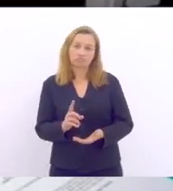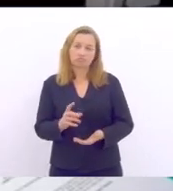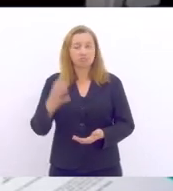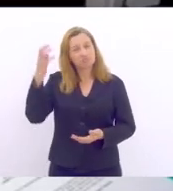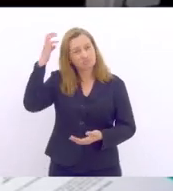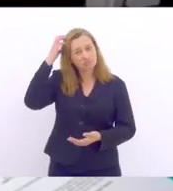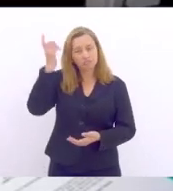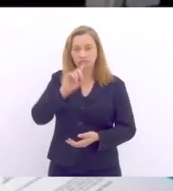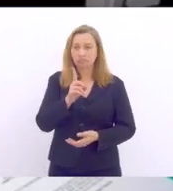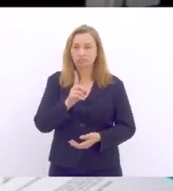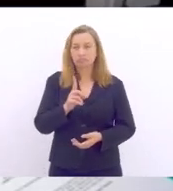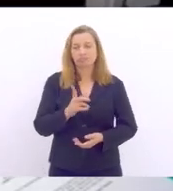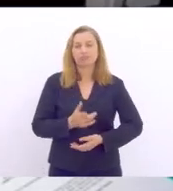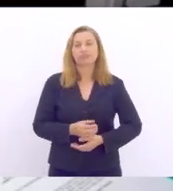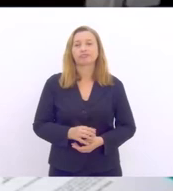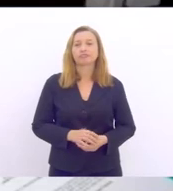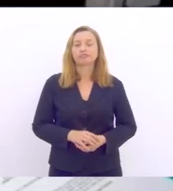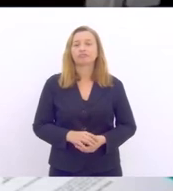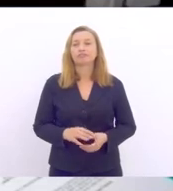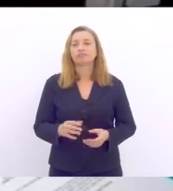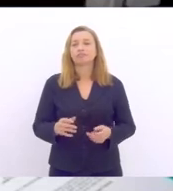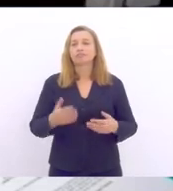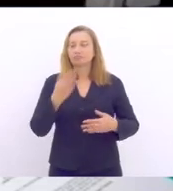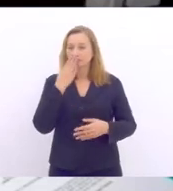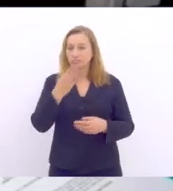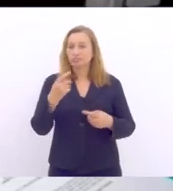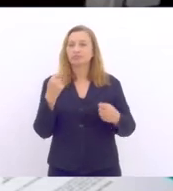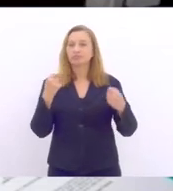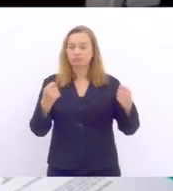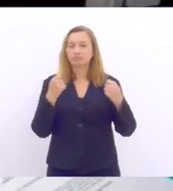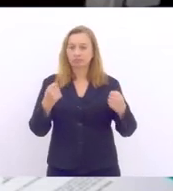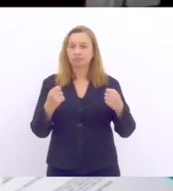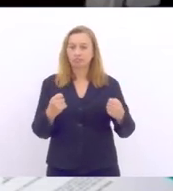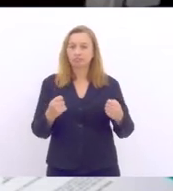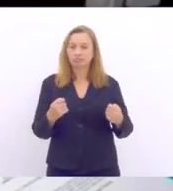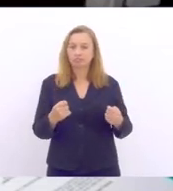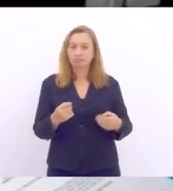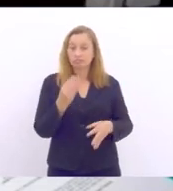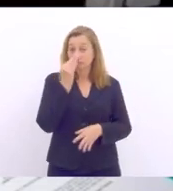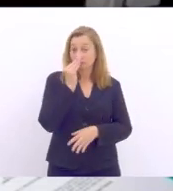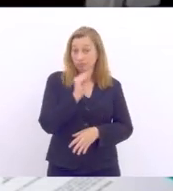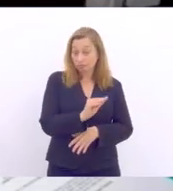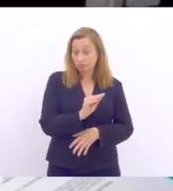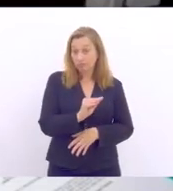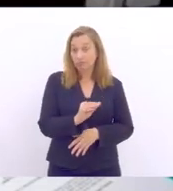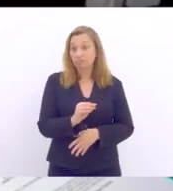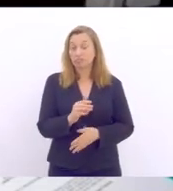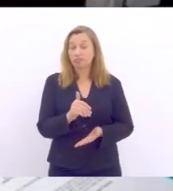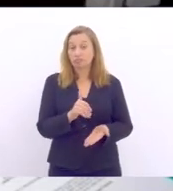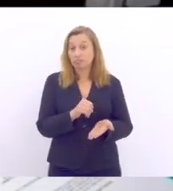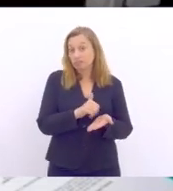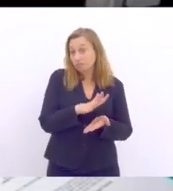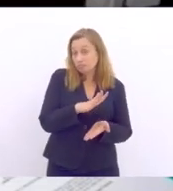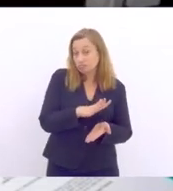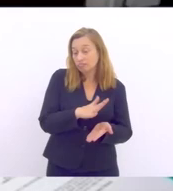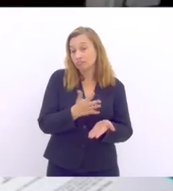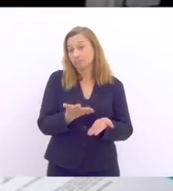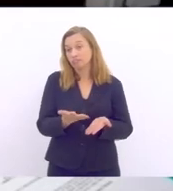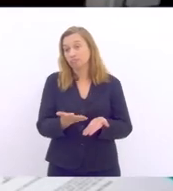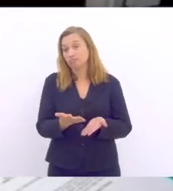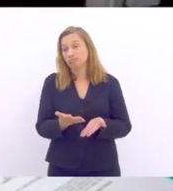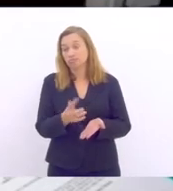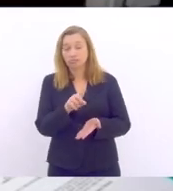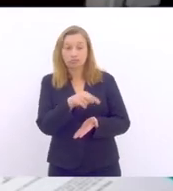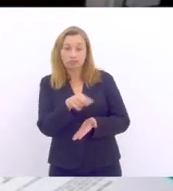para aturar, né, que torcidas organizadas sejam tratadas a priori com suspeição, tratadas a priori como se